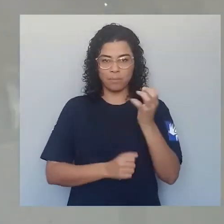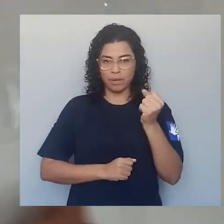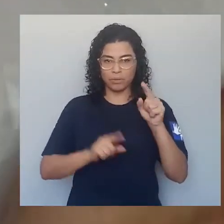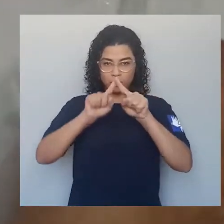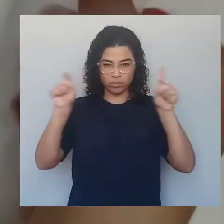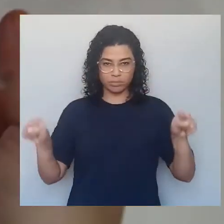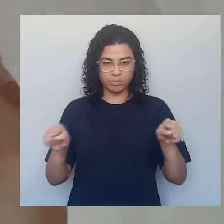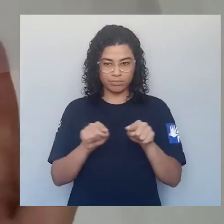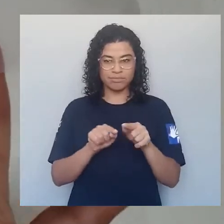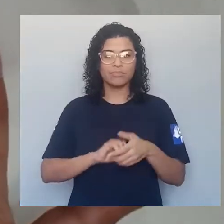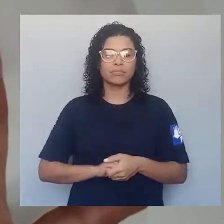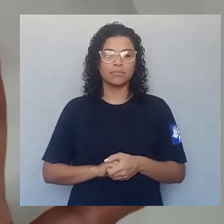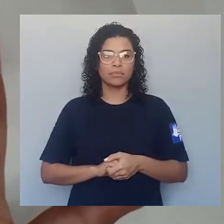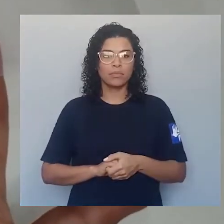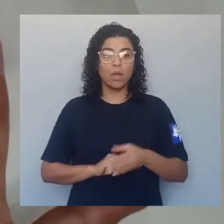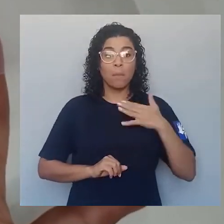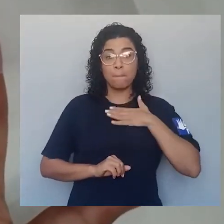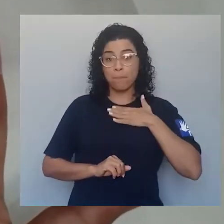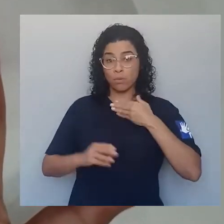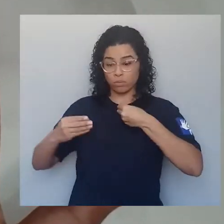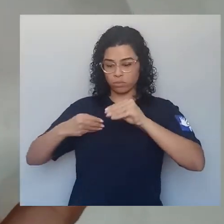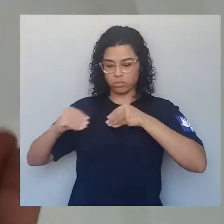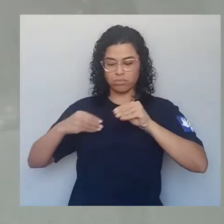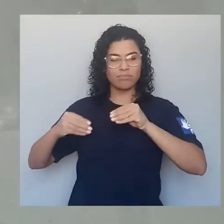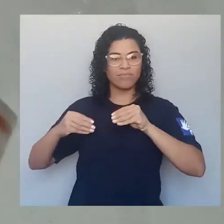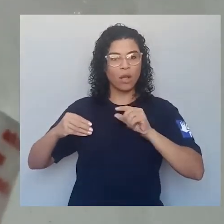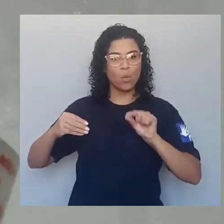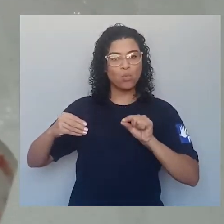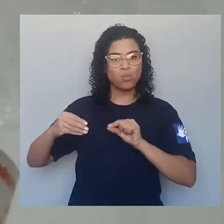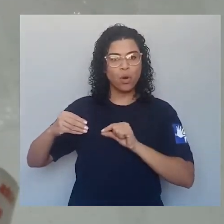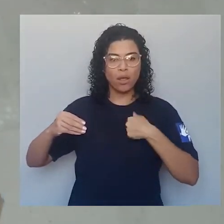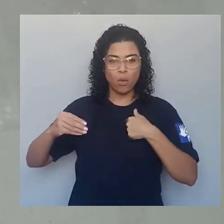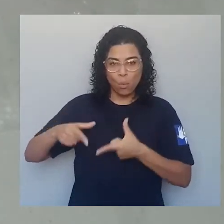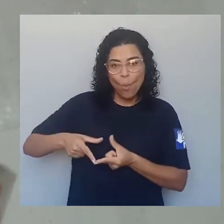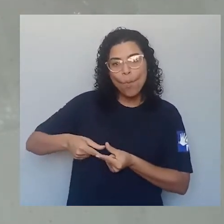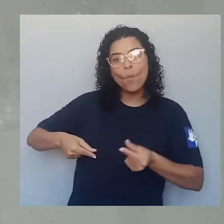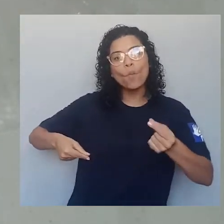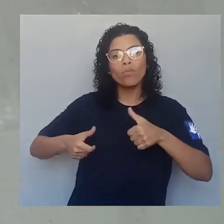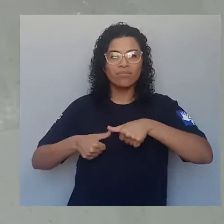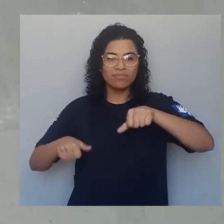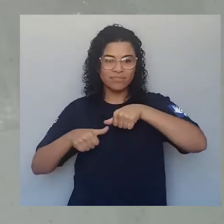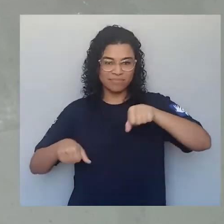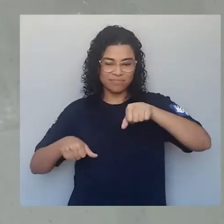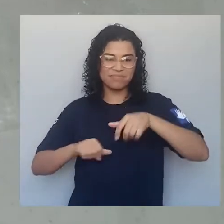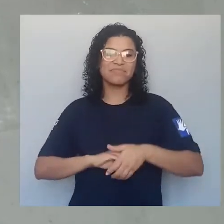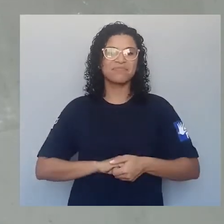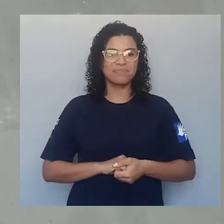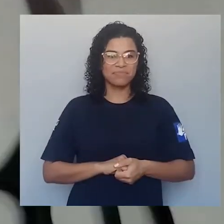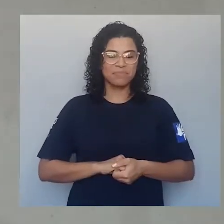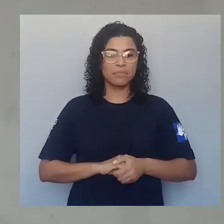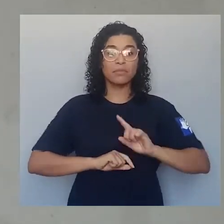aqui. O meu plástico tem furinhos, porque é aquele plástico de pasta, sabe? Então eu preciso fechar com a fita para não escapar nem um pouquinho